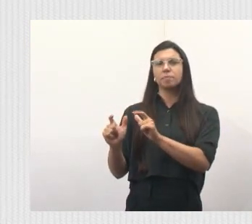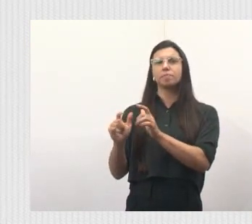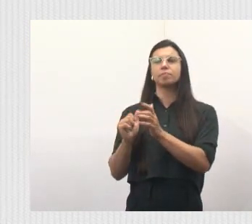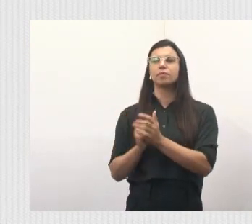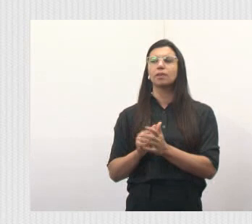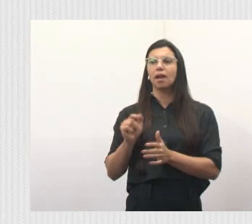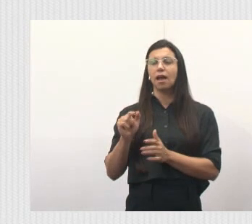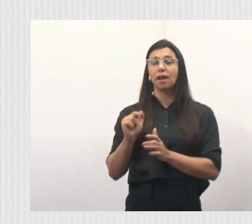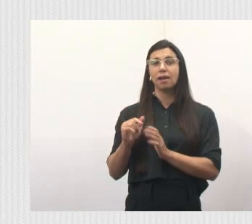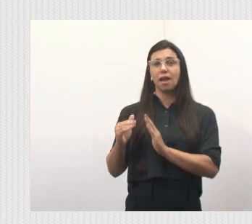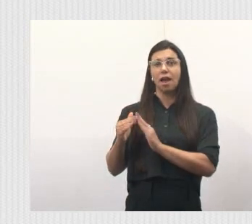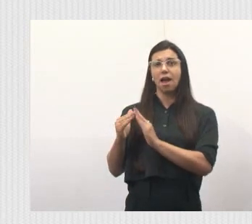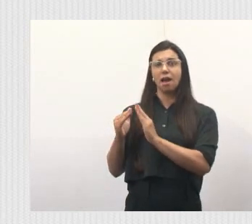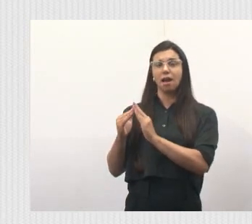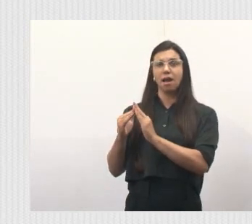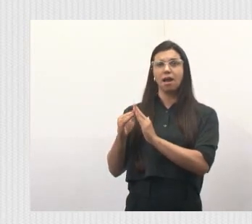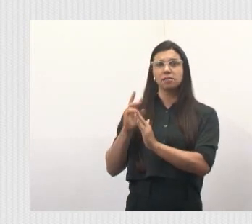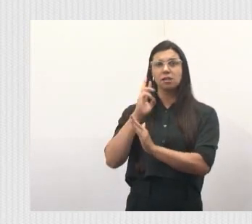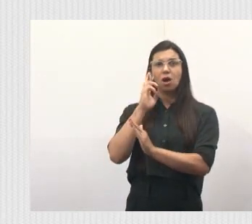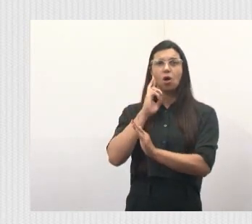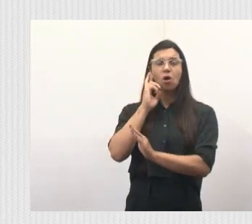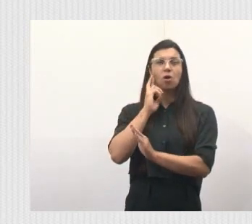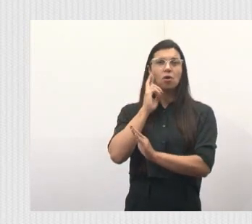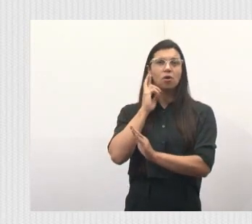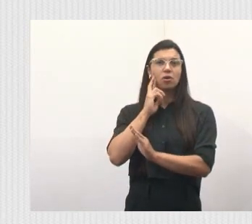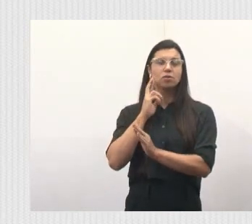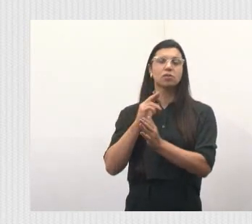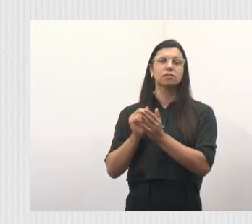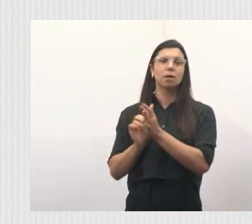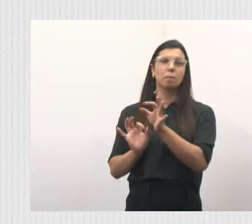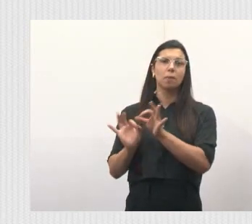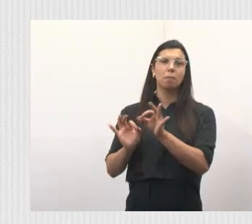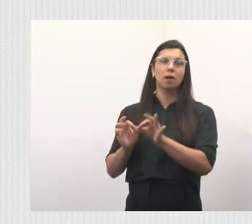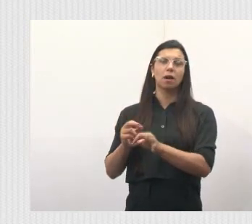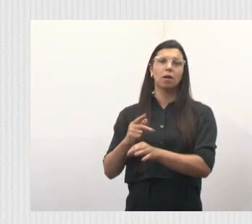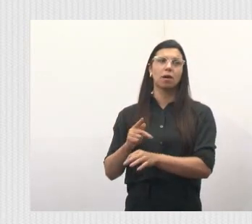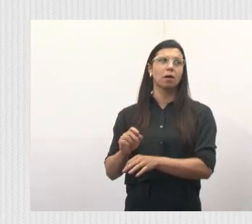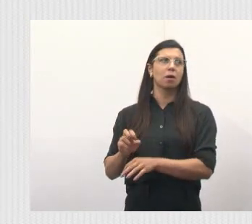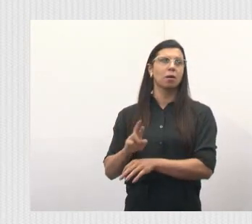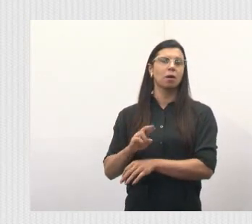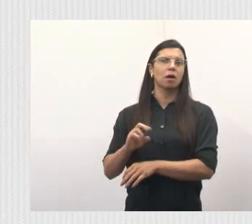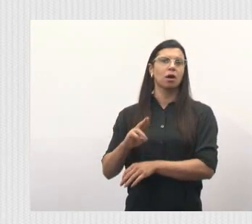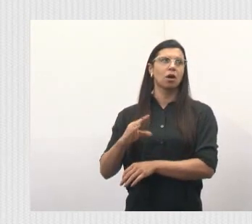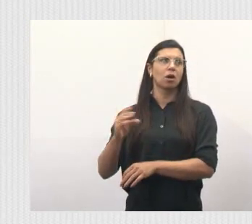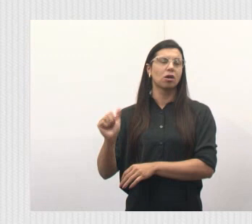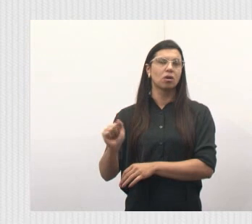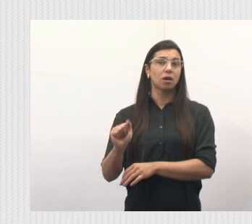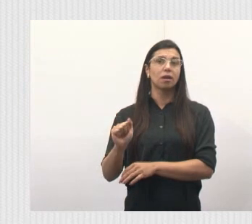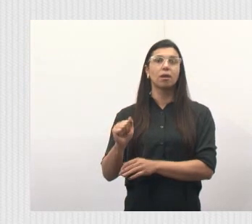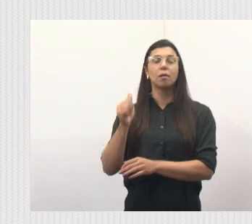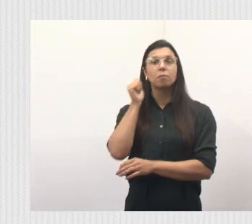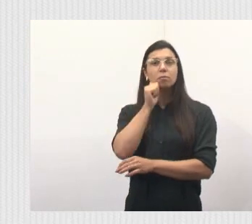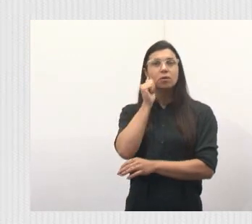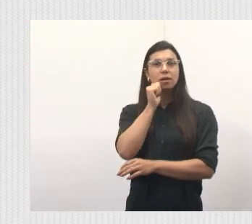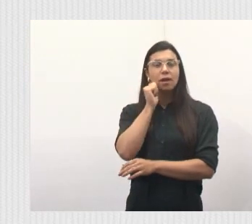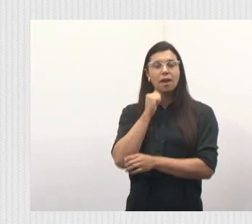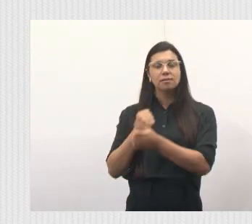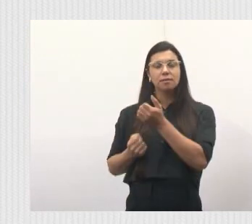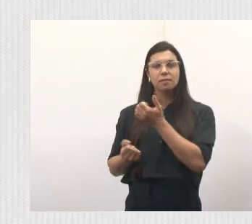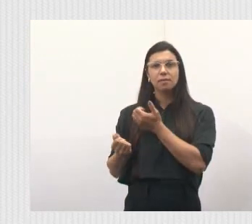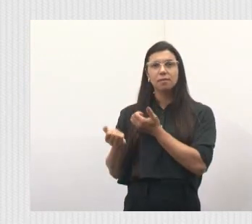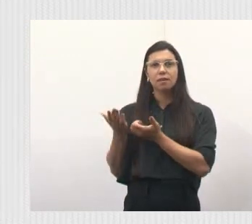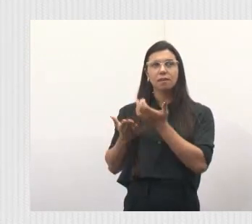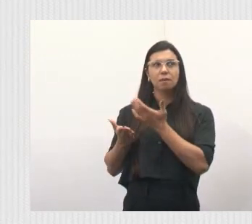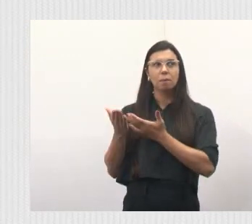encaminhado à Casa Rosa do Bem e retorne como peruca para as pessoas que têm câncer. Mulheres em tratamento de câncer do Hospital